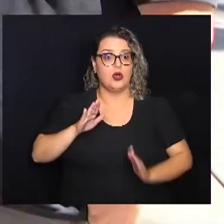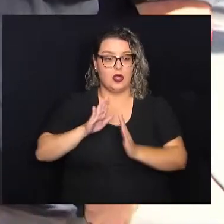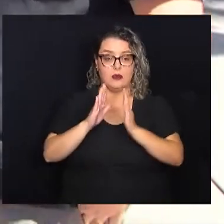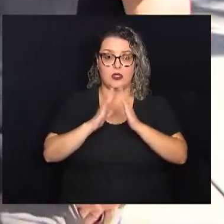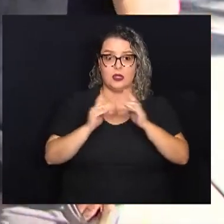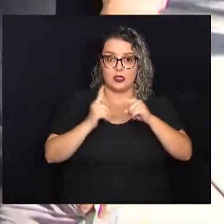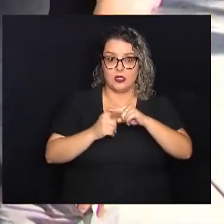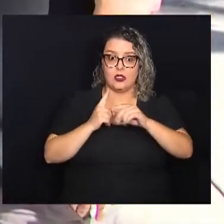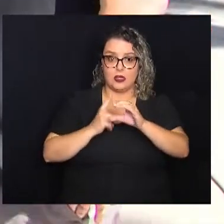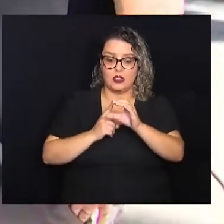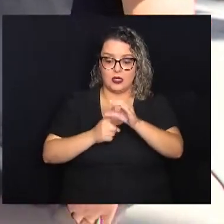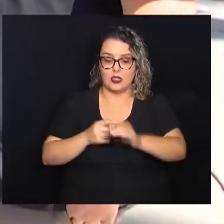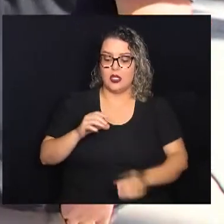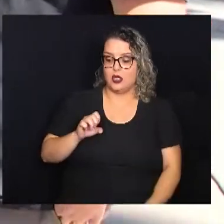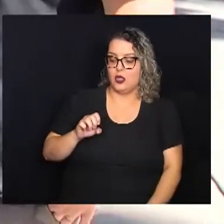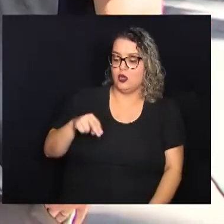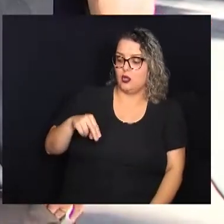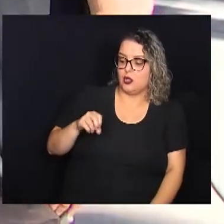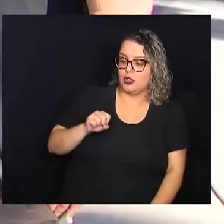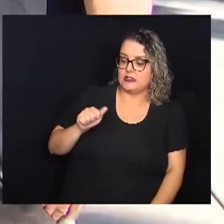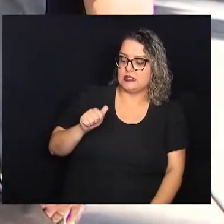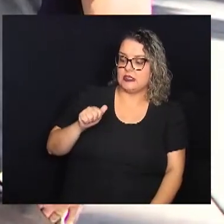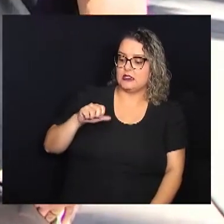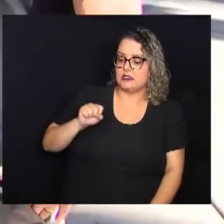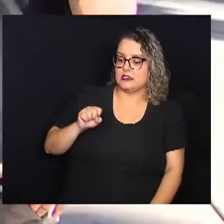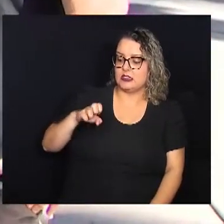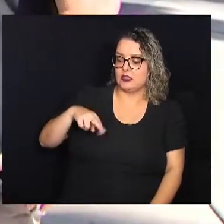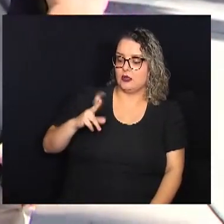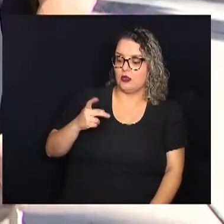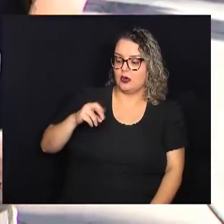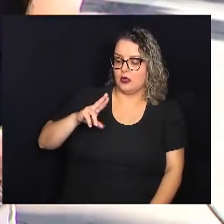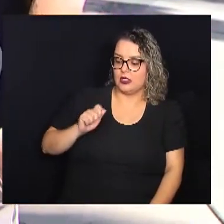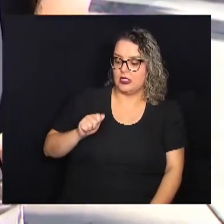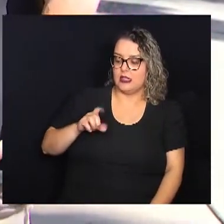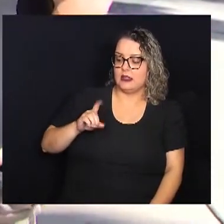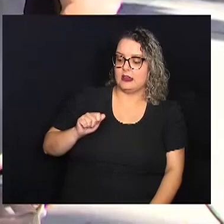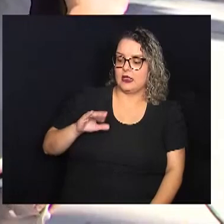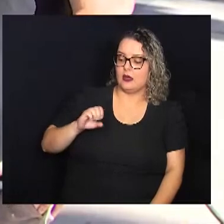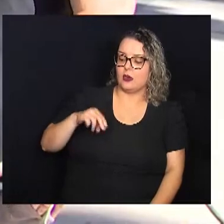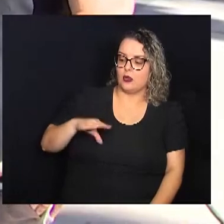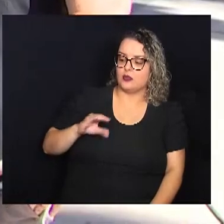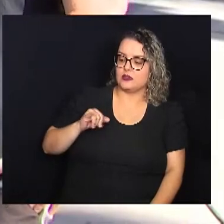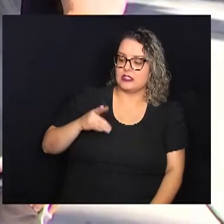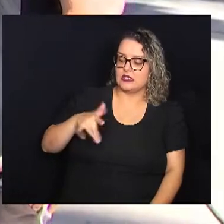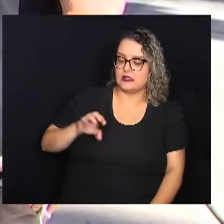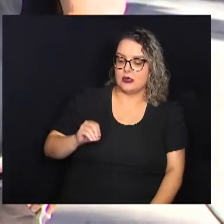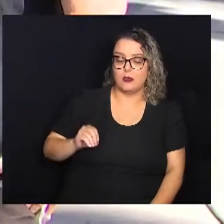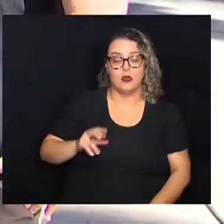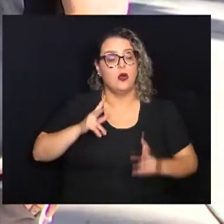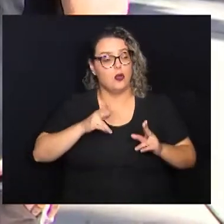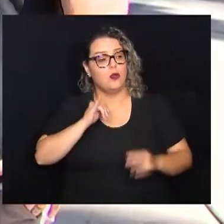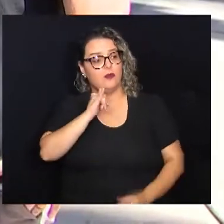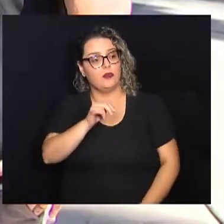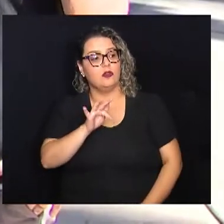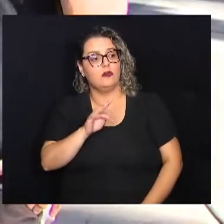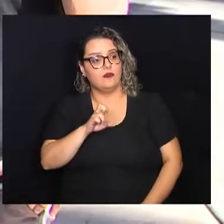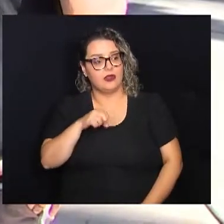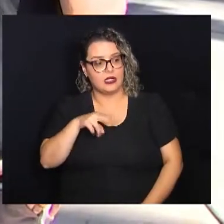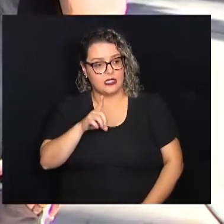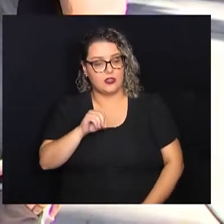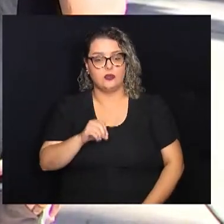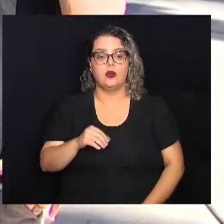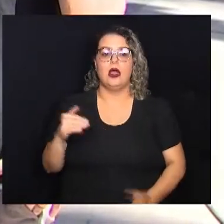Senhora da Conceição, a Catedral de Campinas. Portanto, aqui, como falou o Fernando, vai até sábado